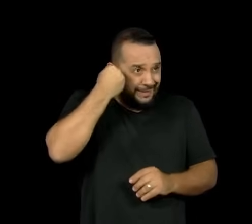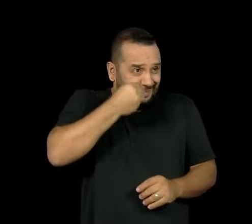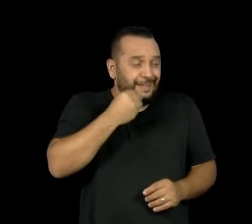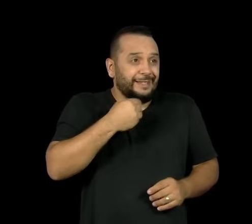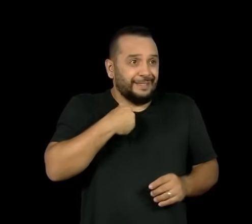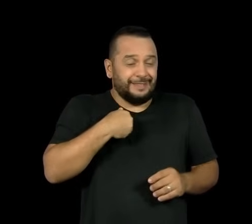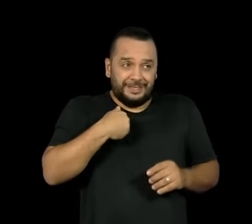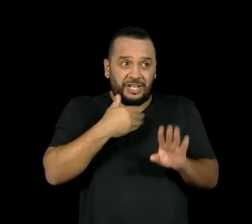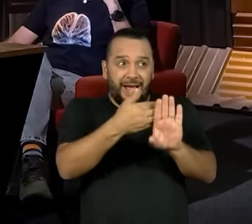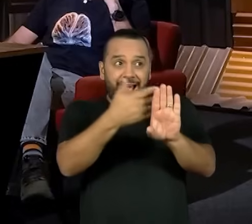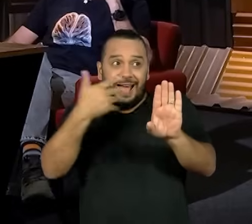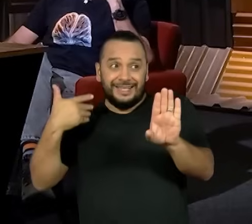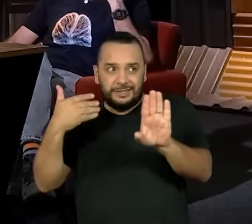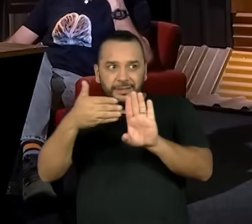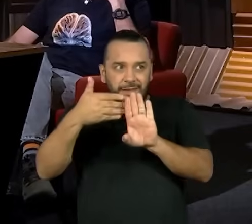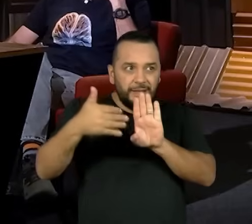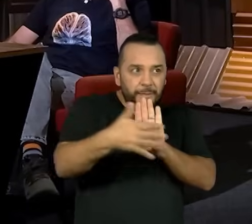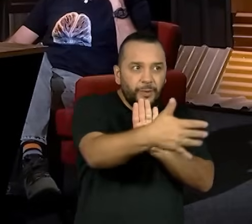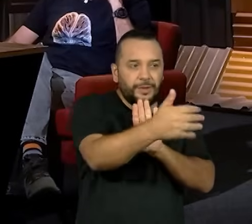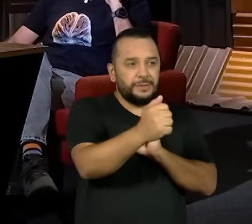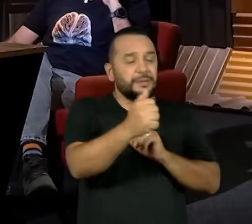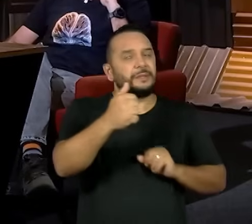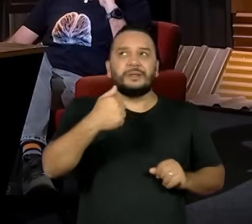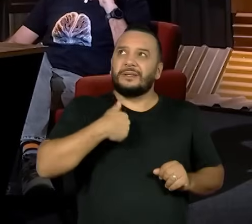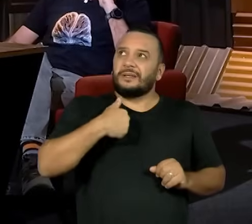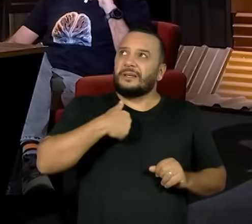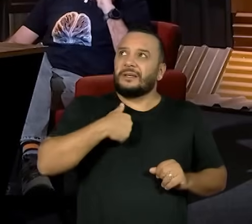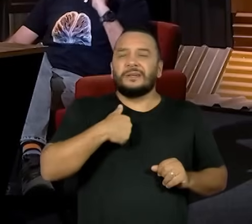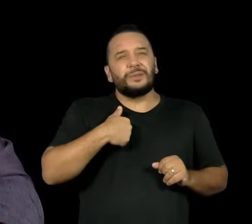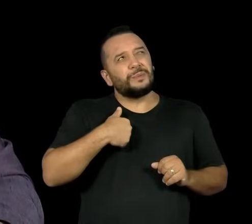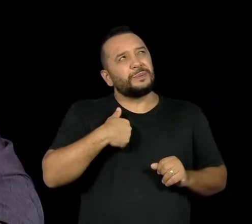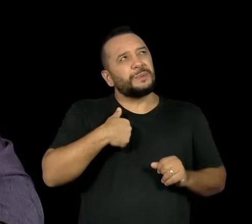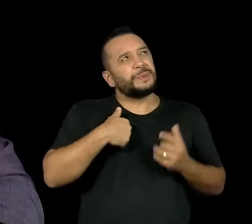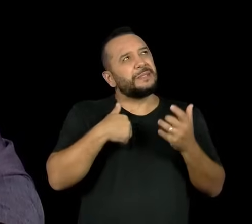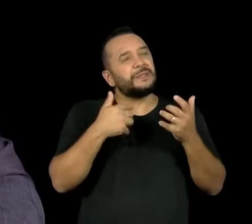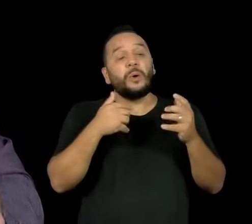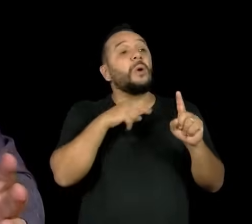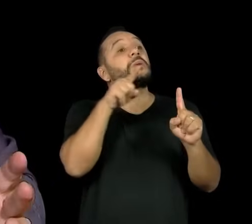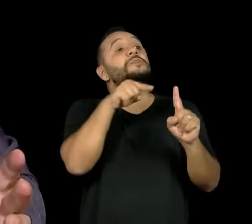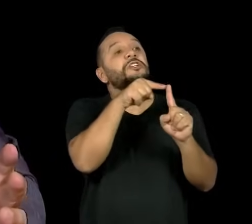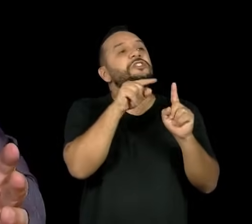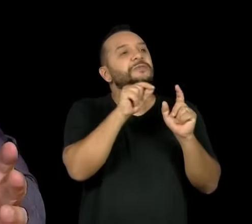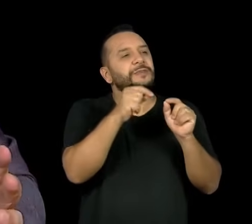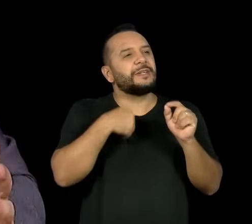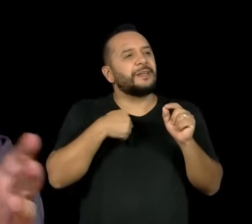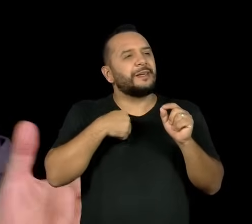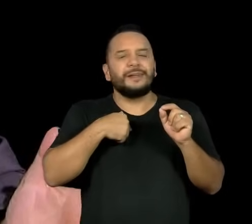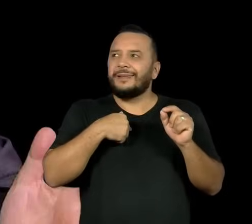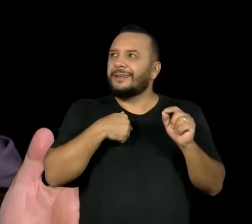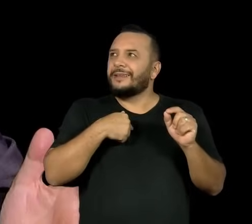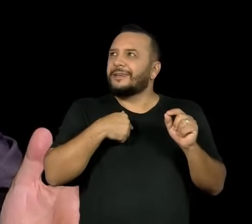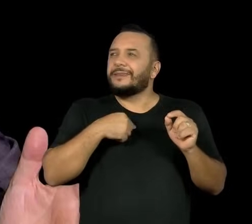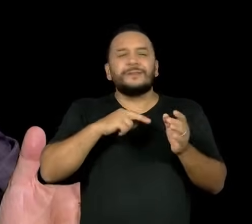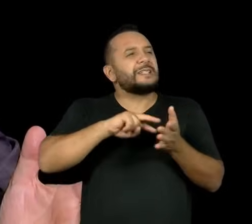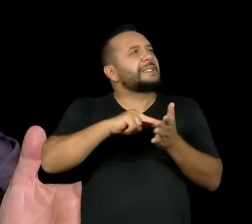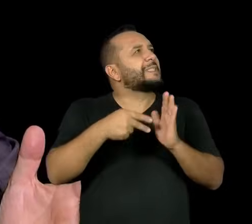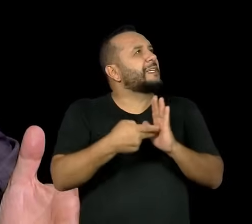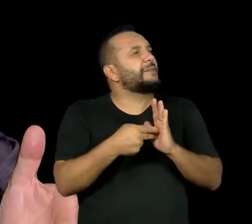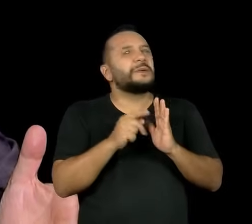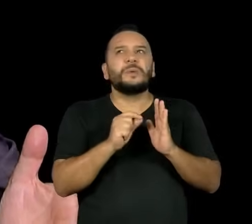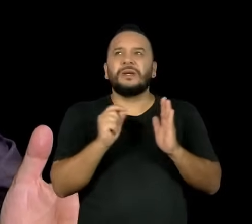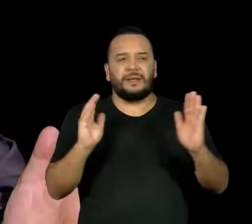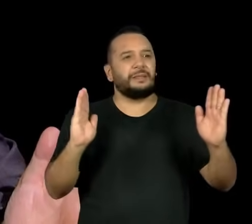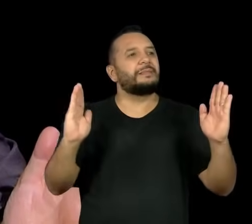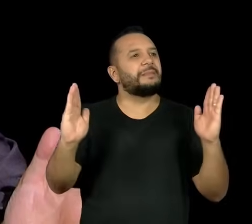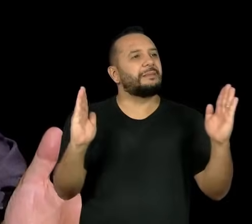e depois, né? A minha busca era mais uma coisa filosófica, assim, o que é o tempo?